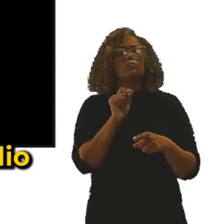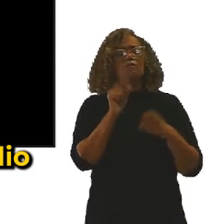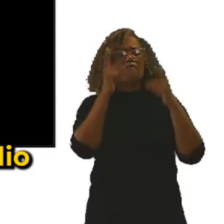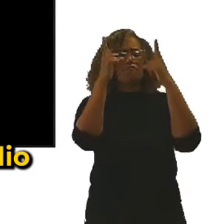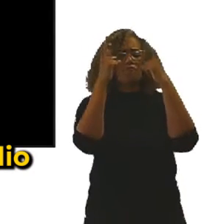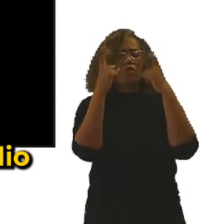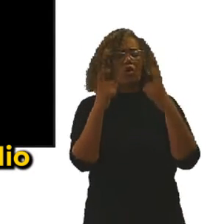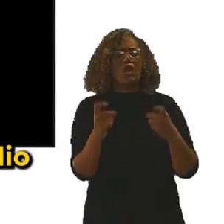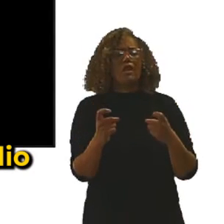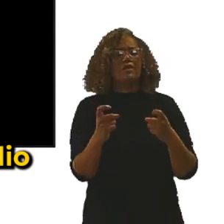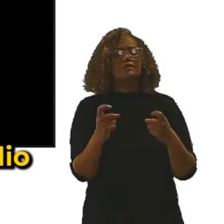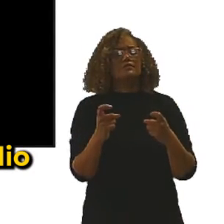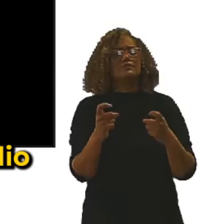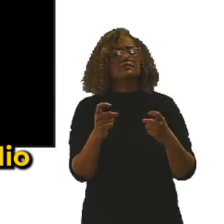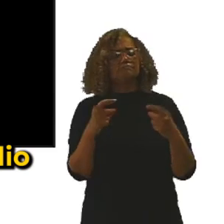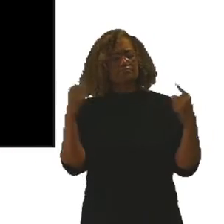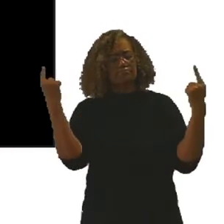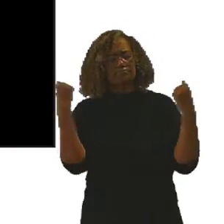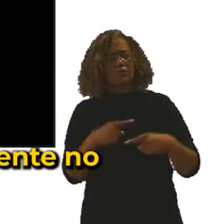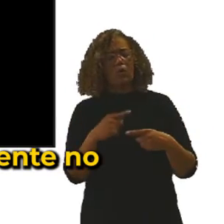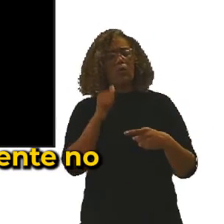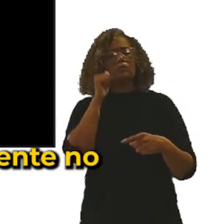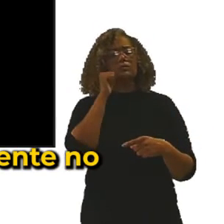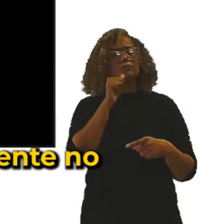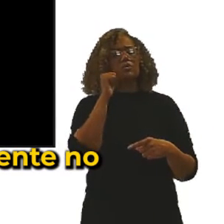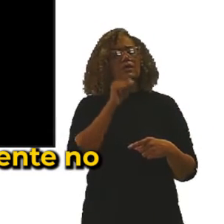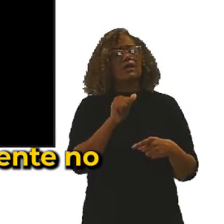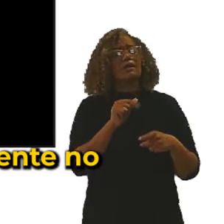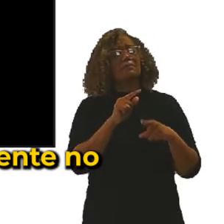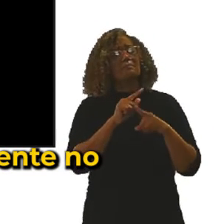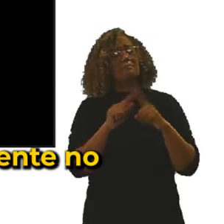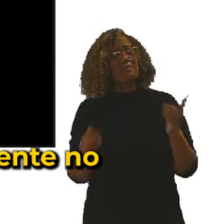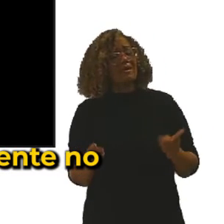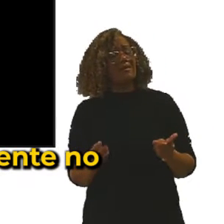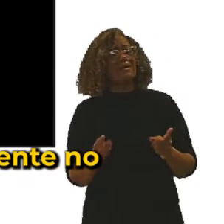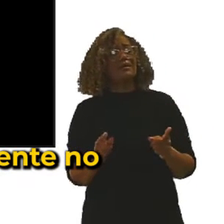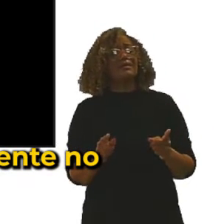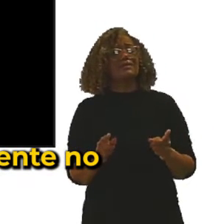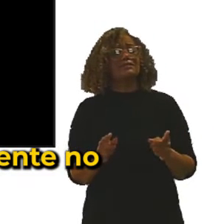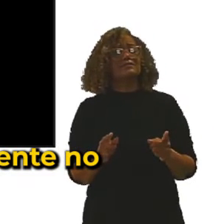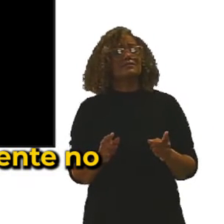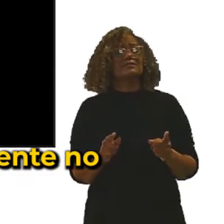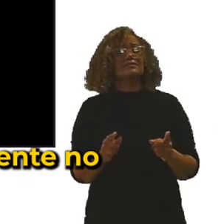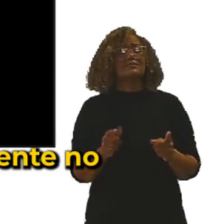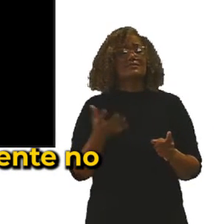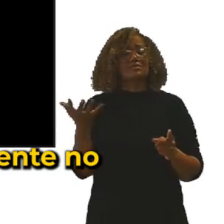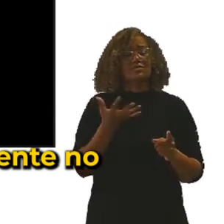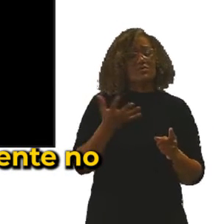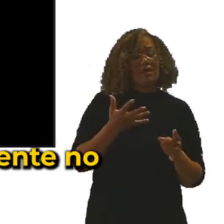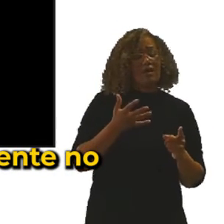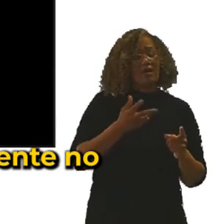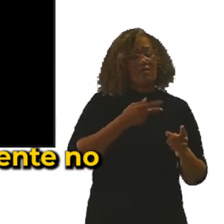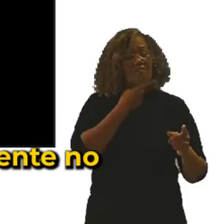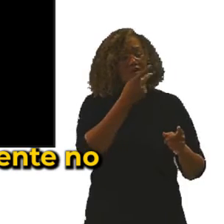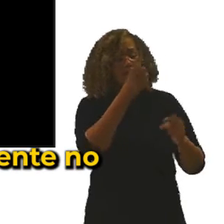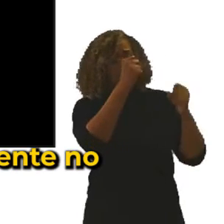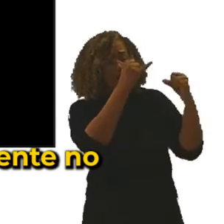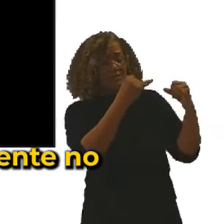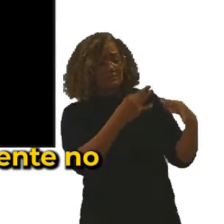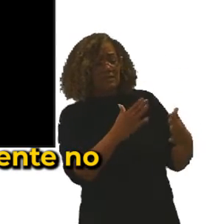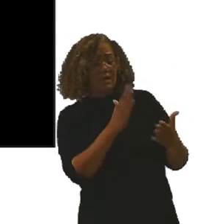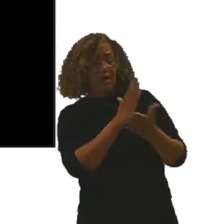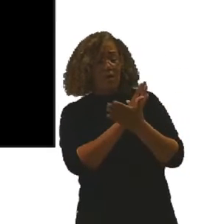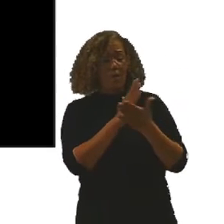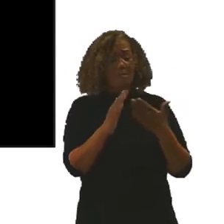mulher, o feminicídio propriamente dito, mas que eu vou ir entrelaçando, principalmente no início da